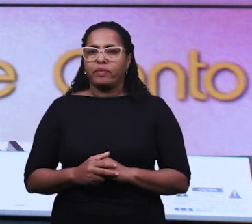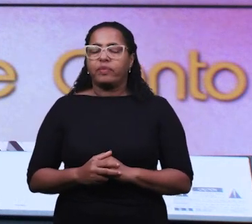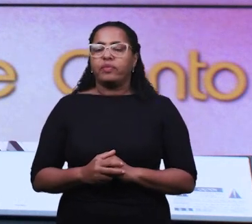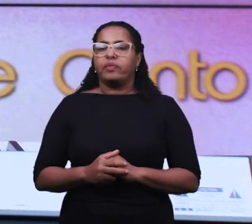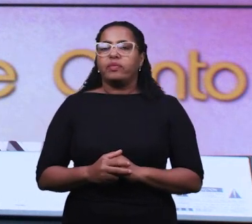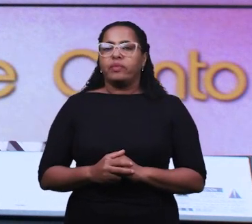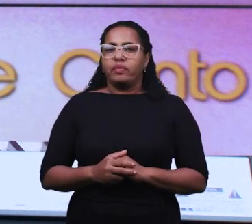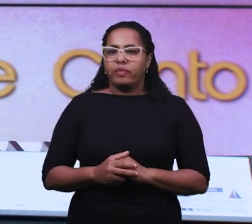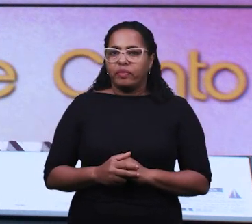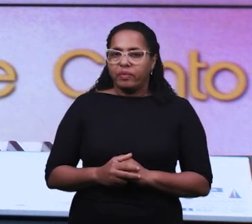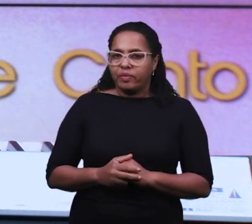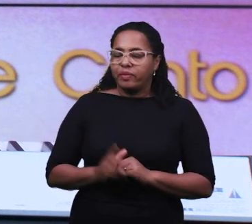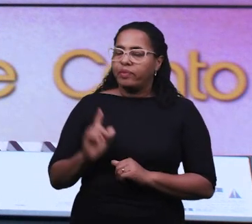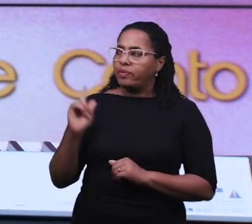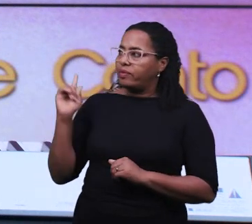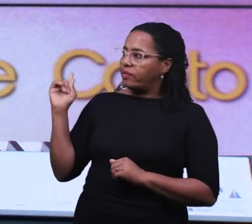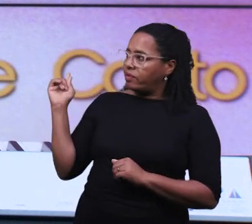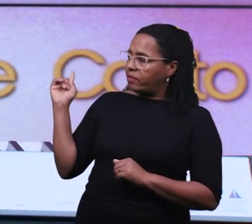Inspiramos.